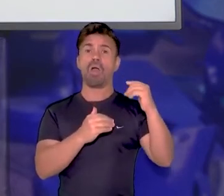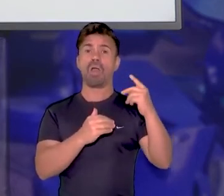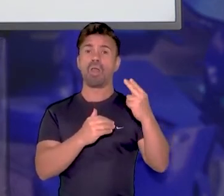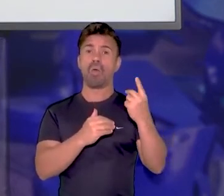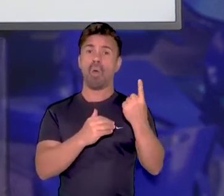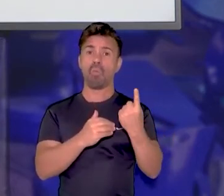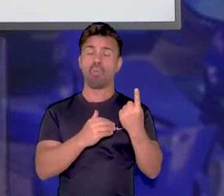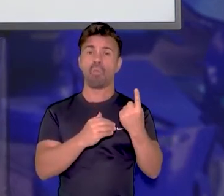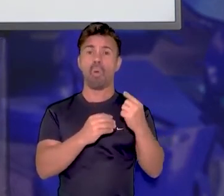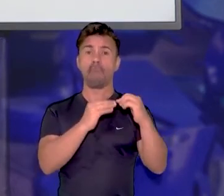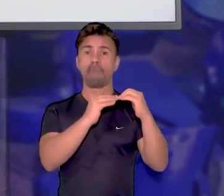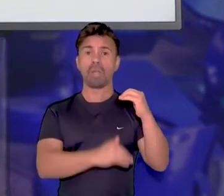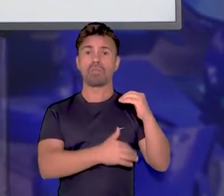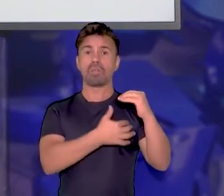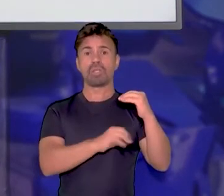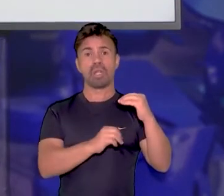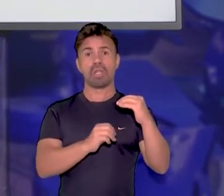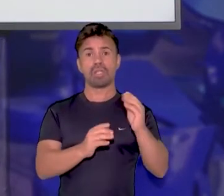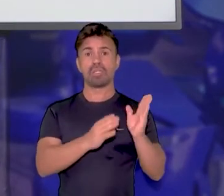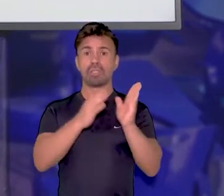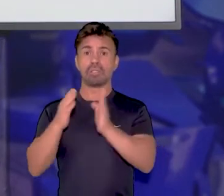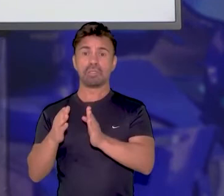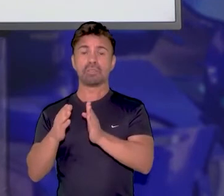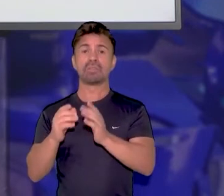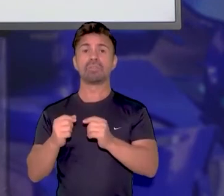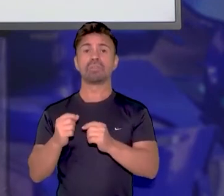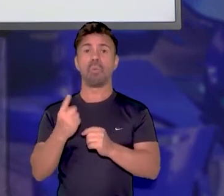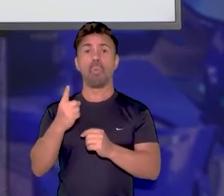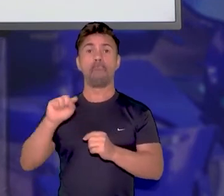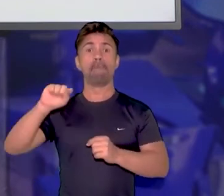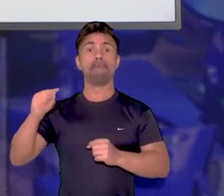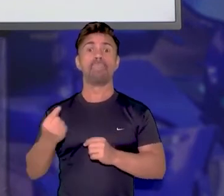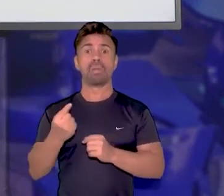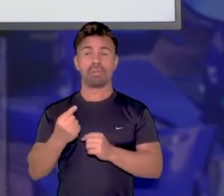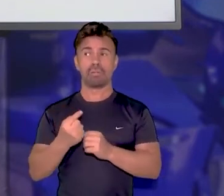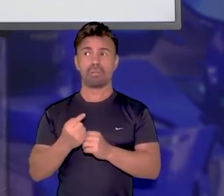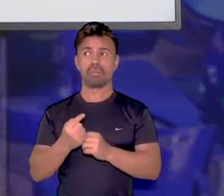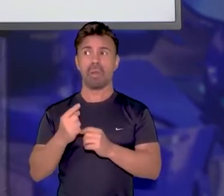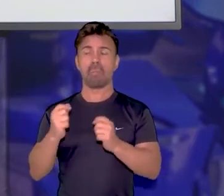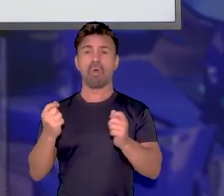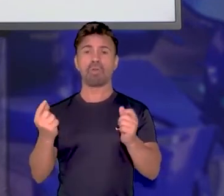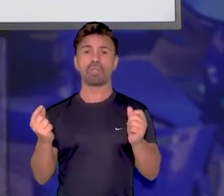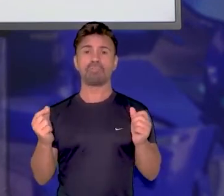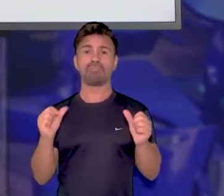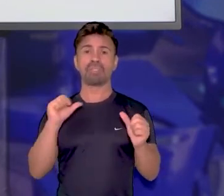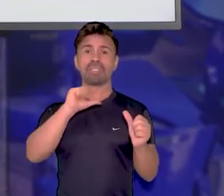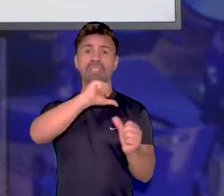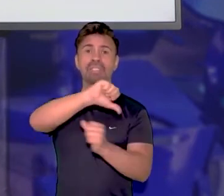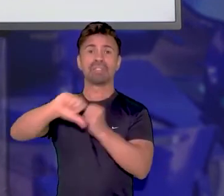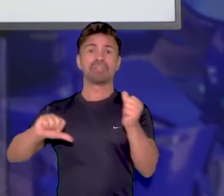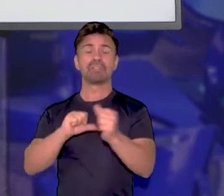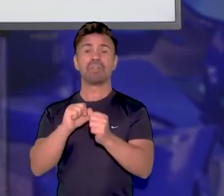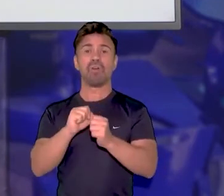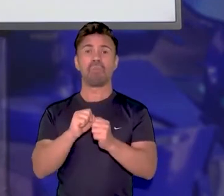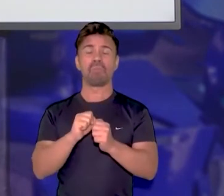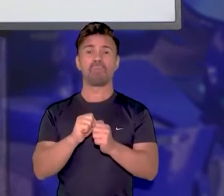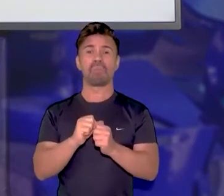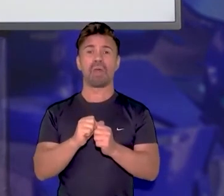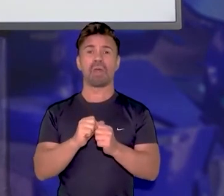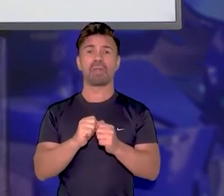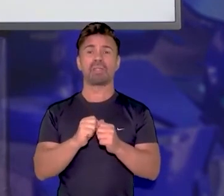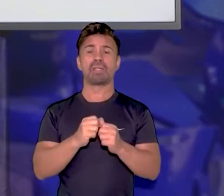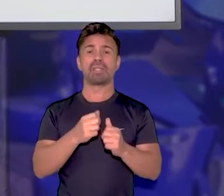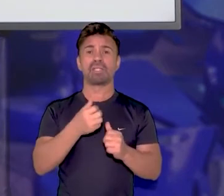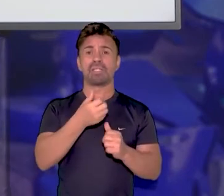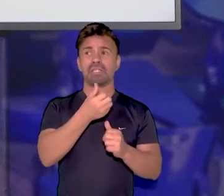e Menor K10 e o seguro fator é um milhão Mas eu posso transforma e assim um milhão em seis